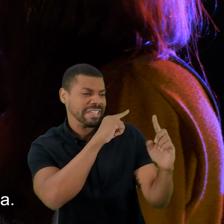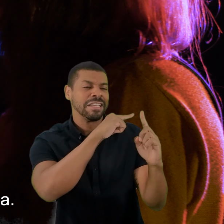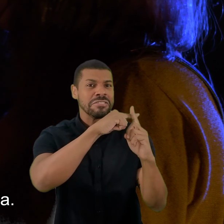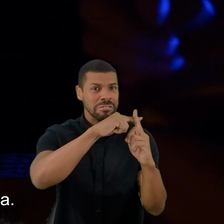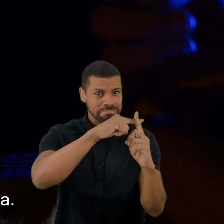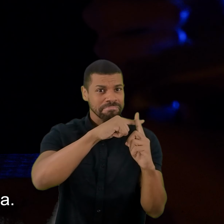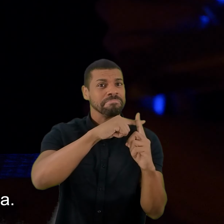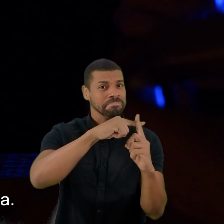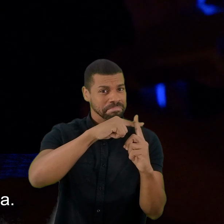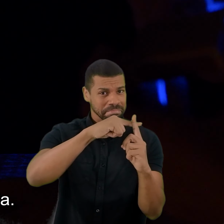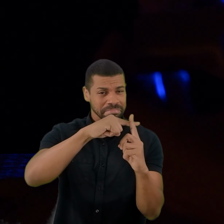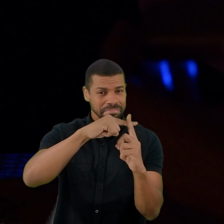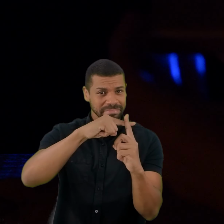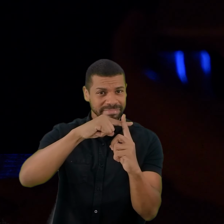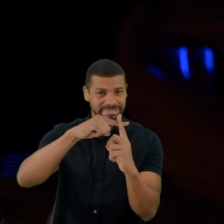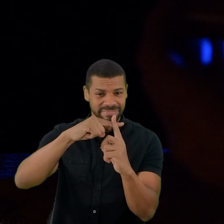Candelária.